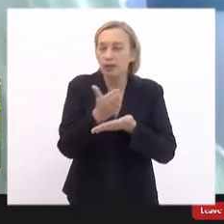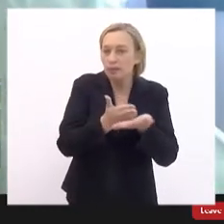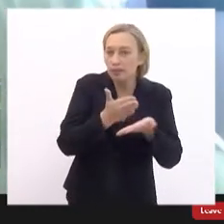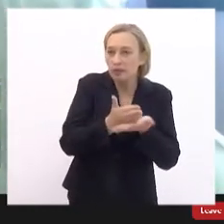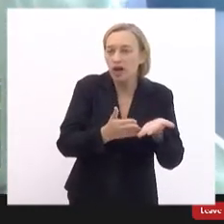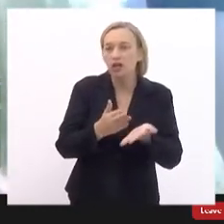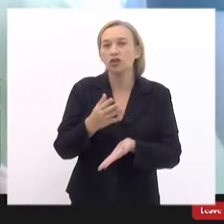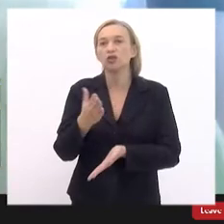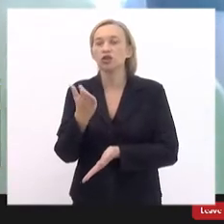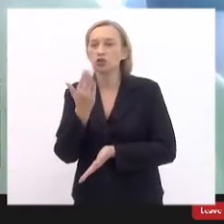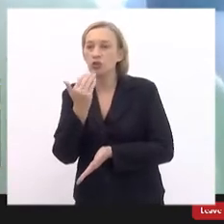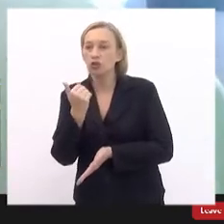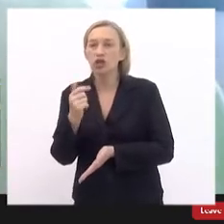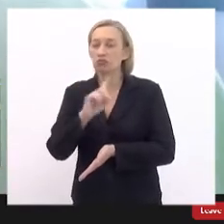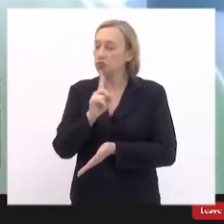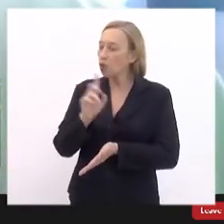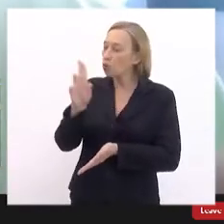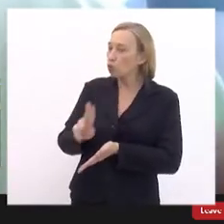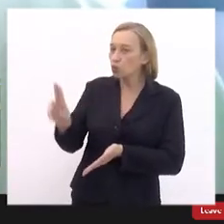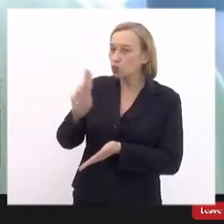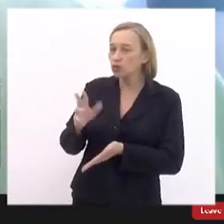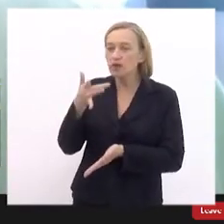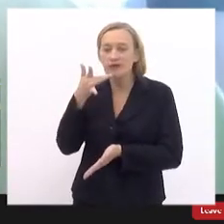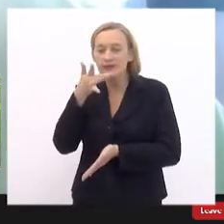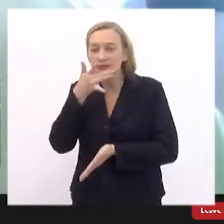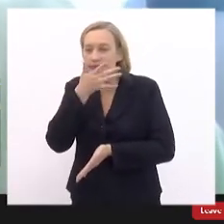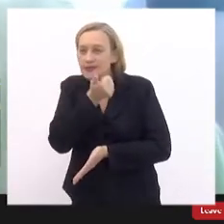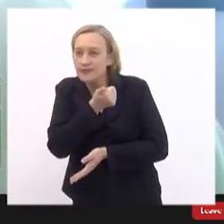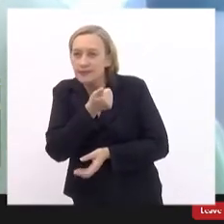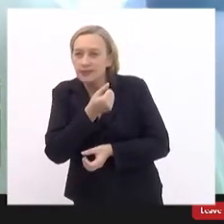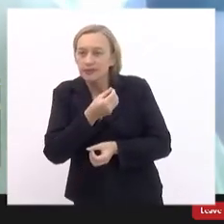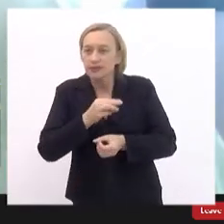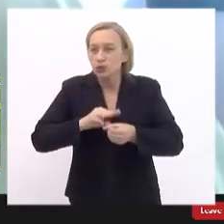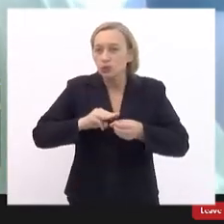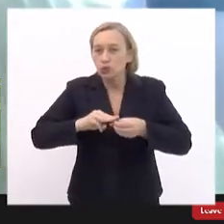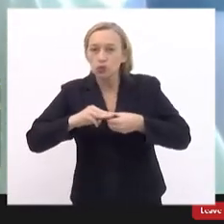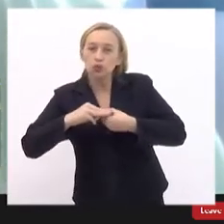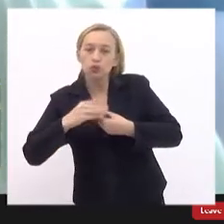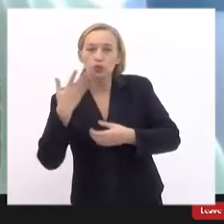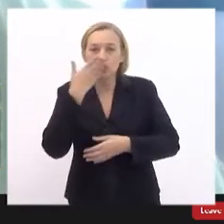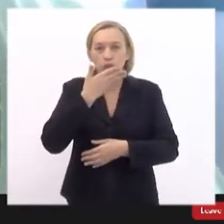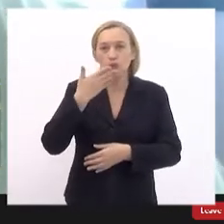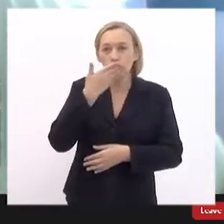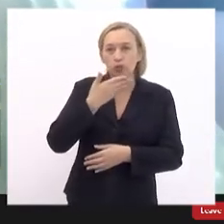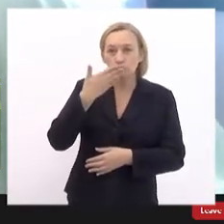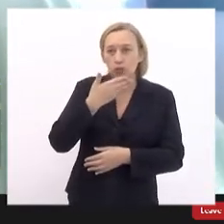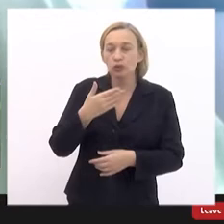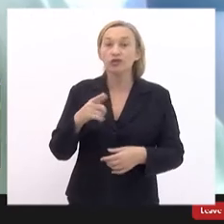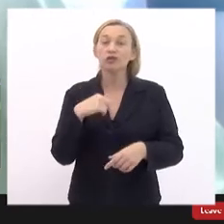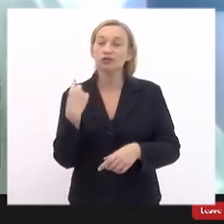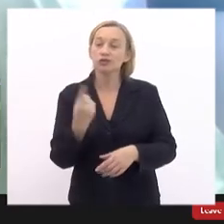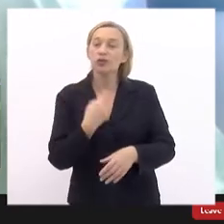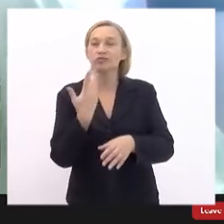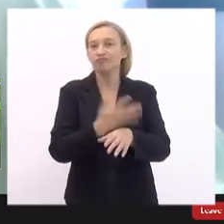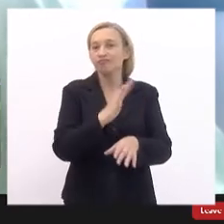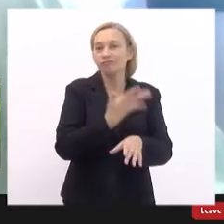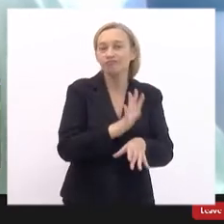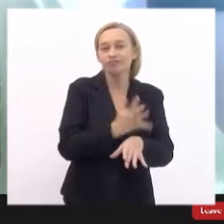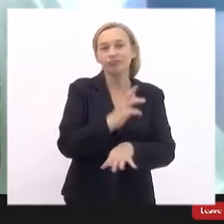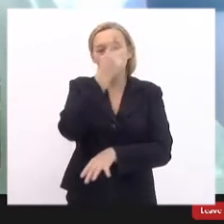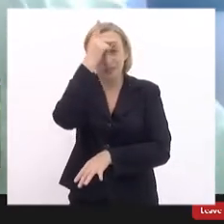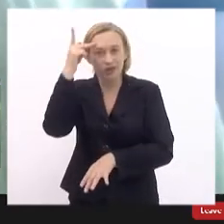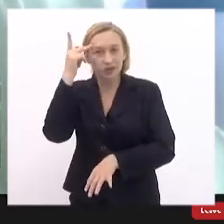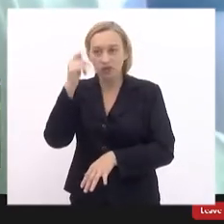usam em deliciosos salgadinhos e doces. E, por exemplo, nós treinávamos as pessoas